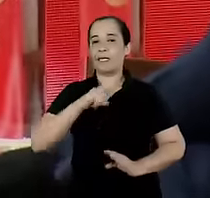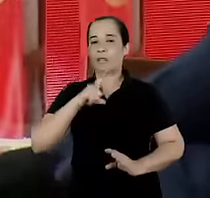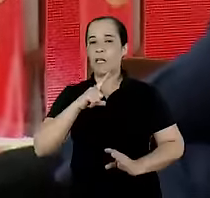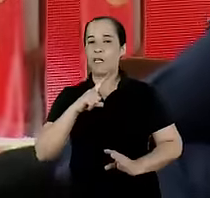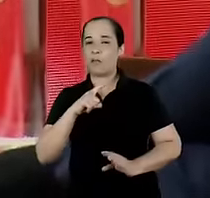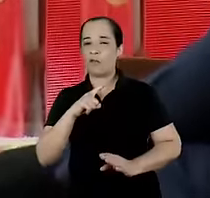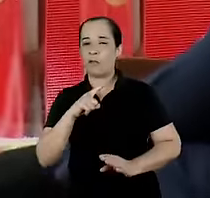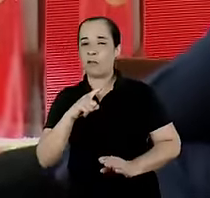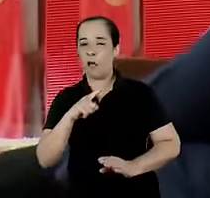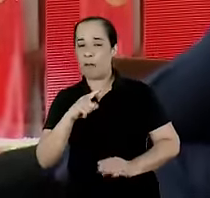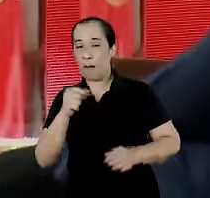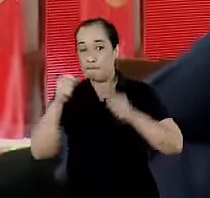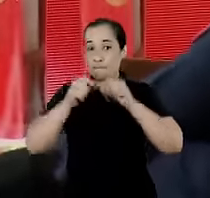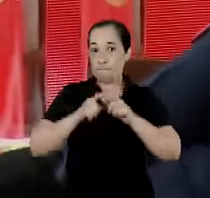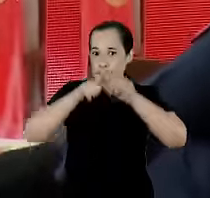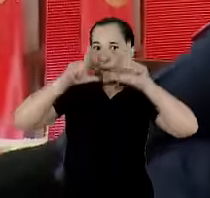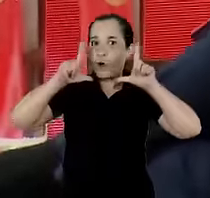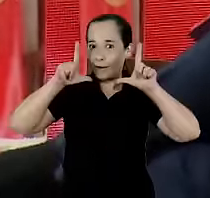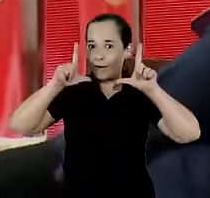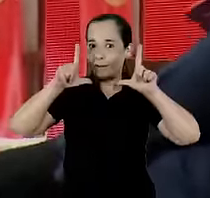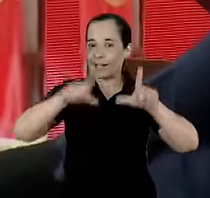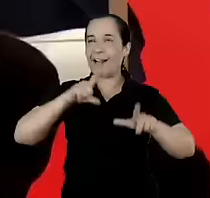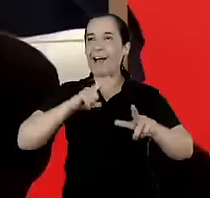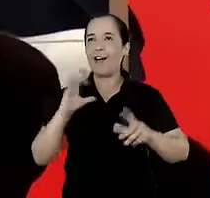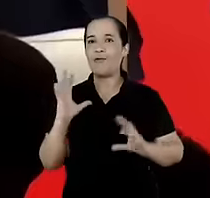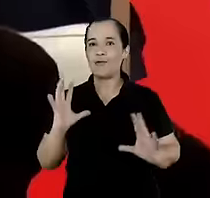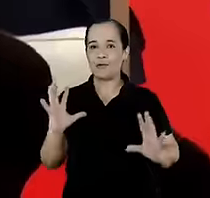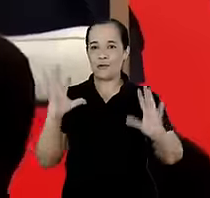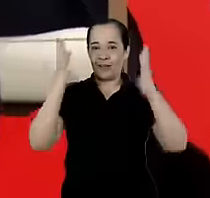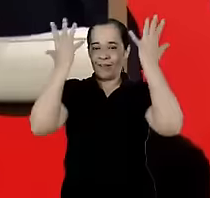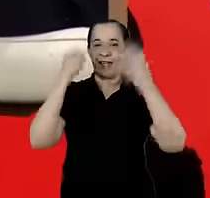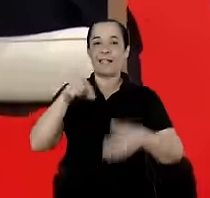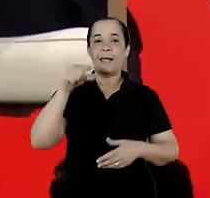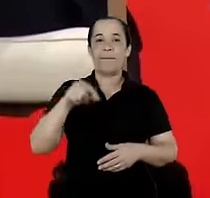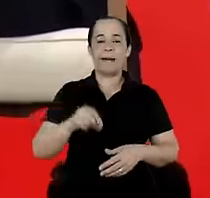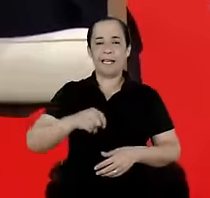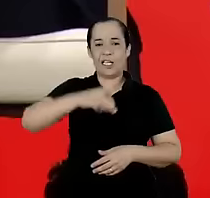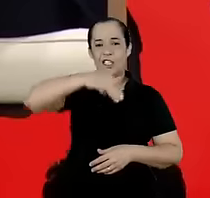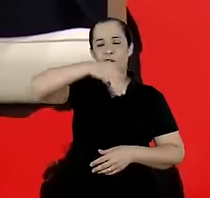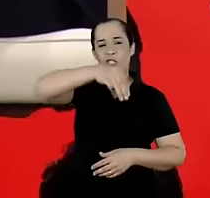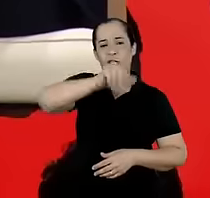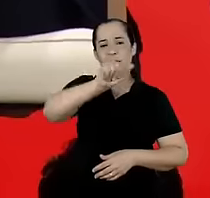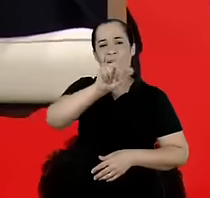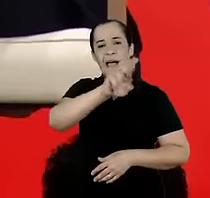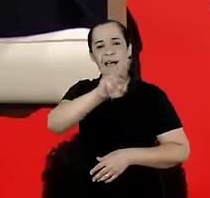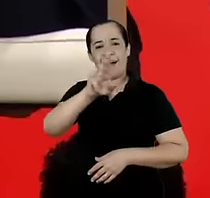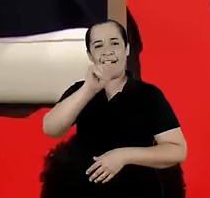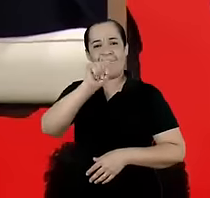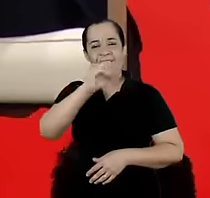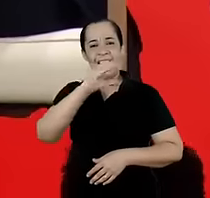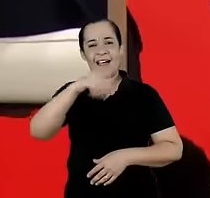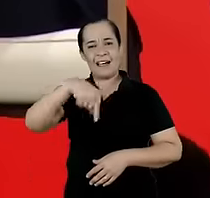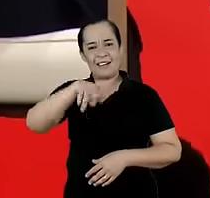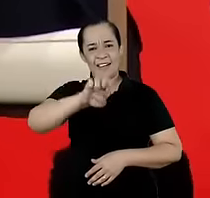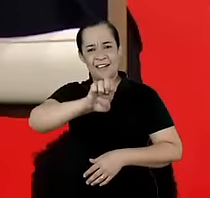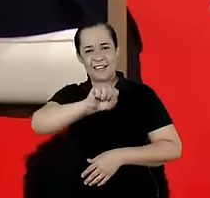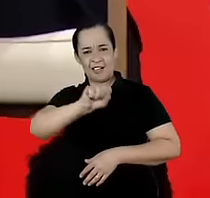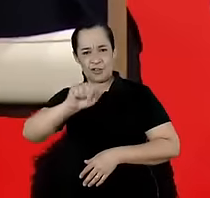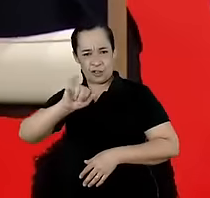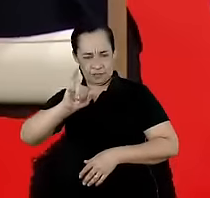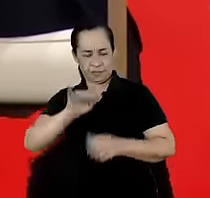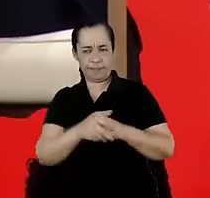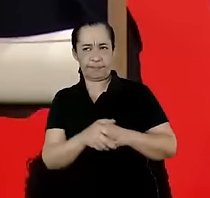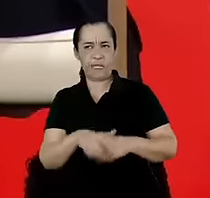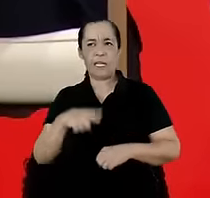foi num num num evento desse em Marrakech né porque me perguntaram bom se um dos fatores de